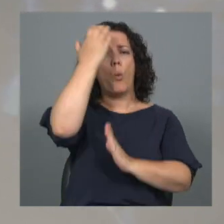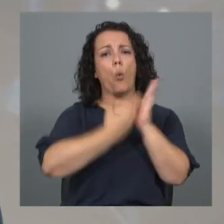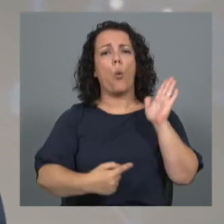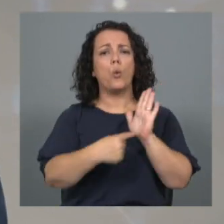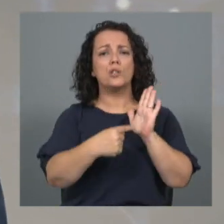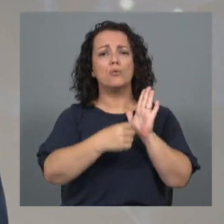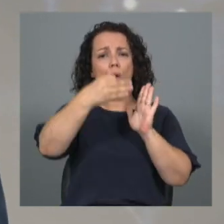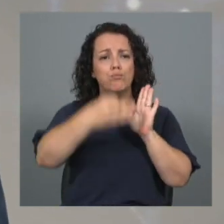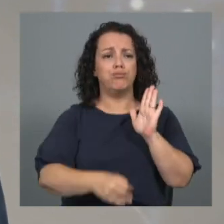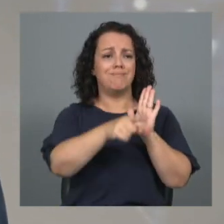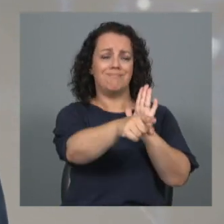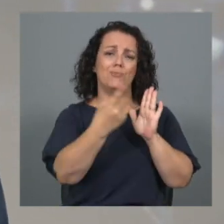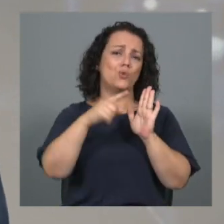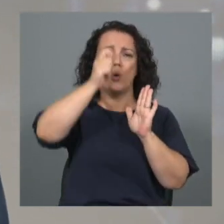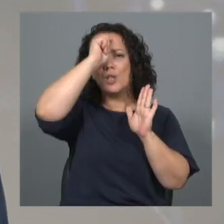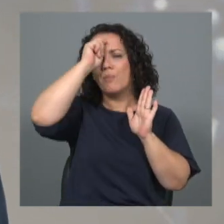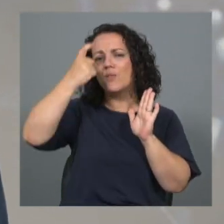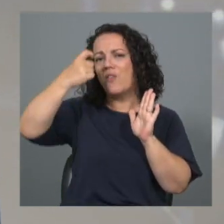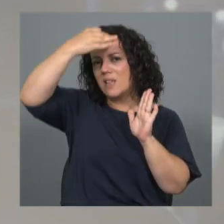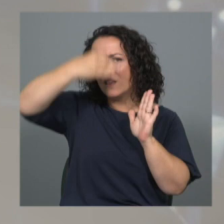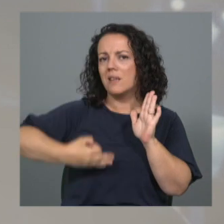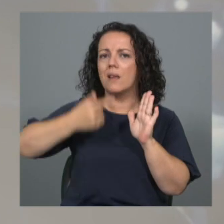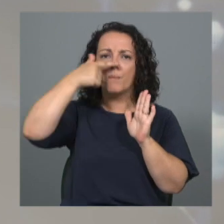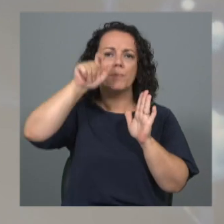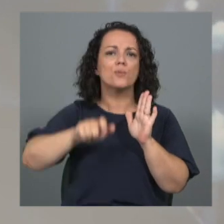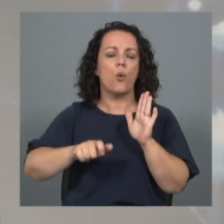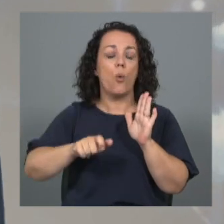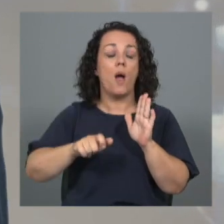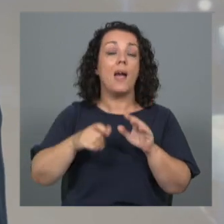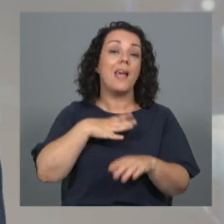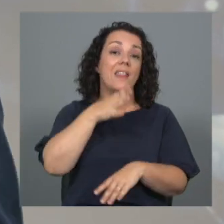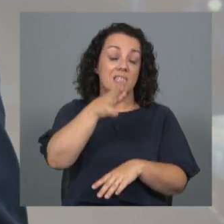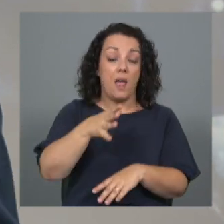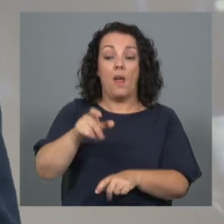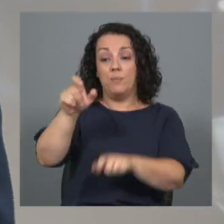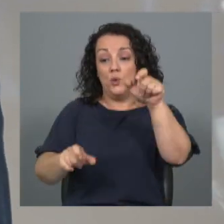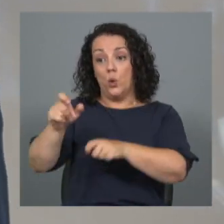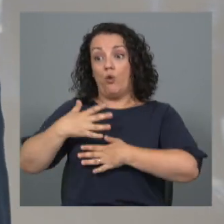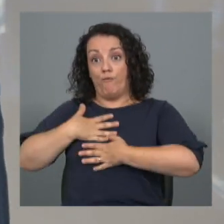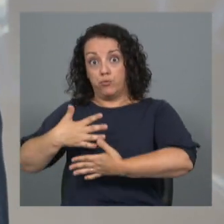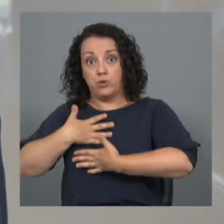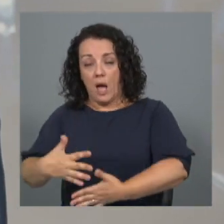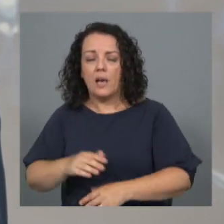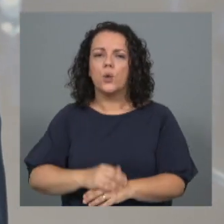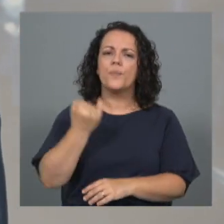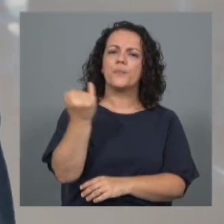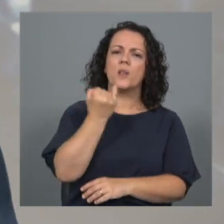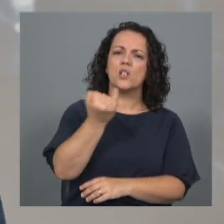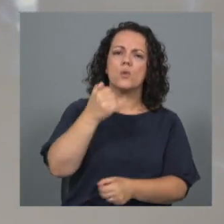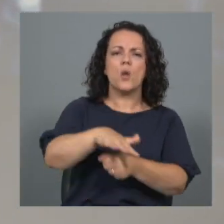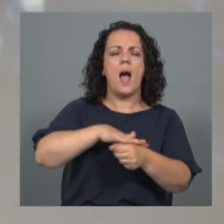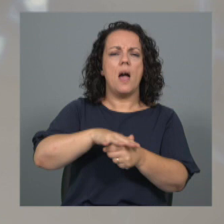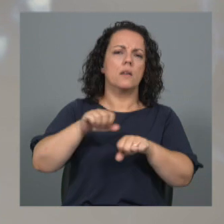não é realizar a dignidade da pessoa humana. Portanto, nós temos que, em conjunto, voluntários, organizações do setor